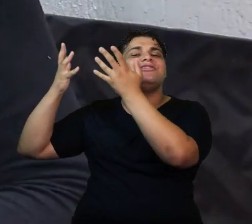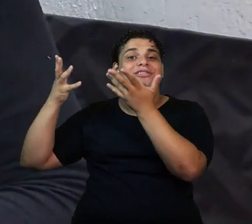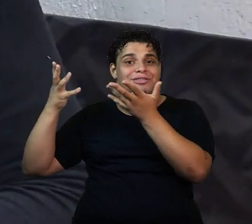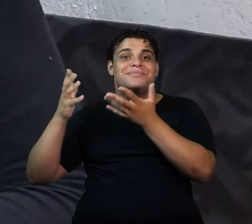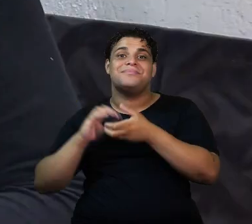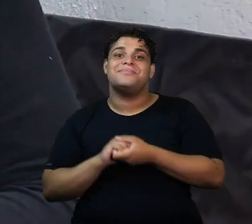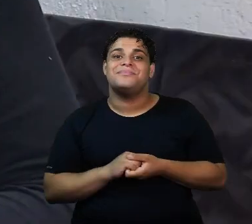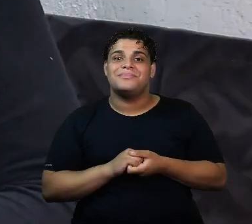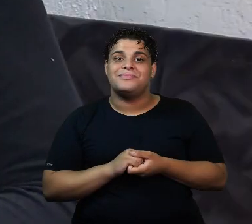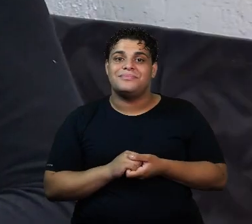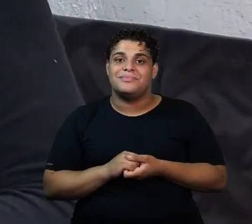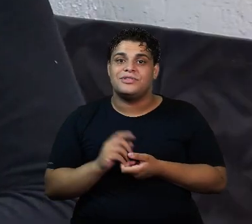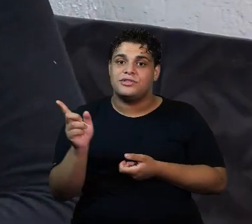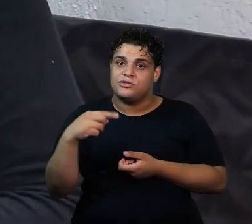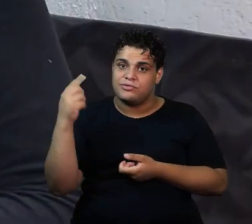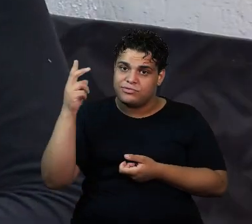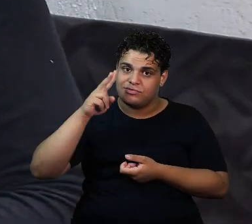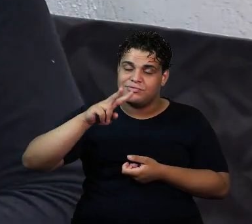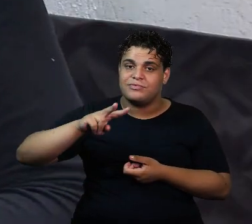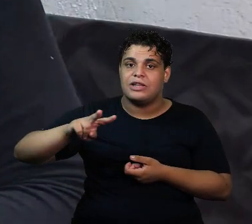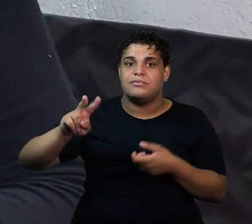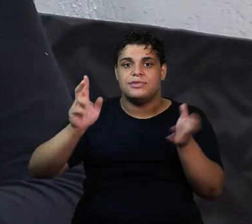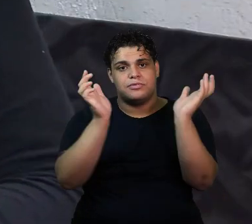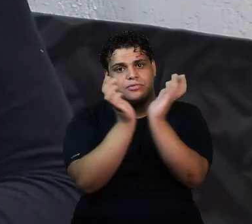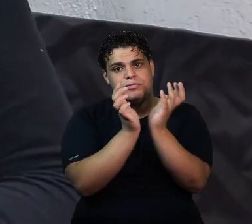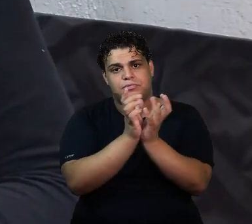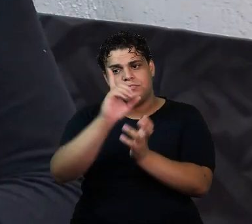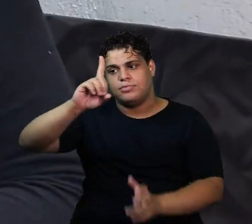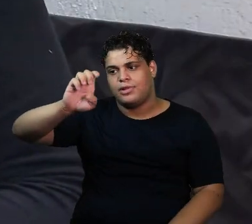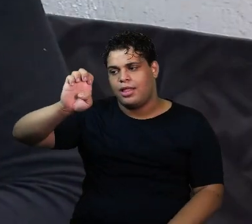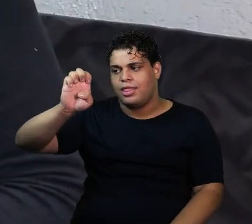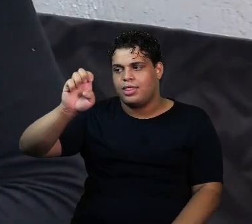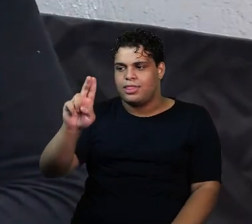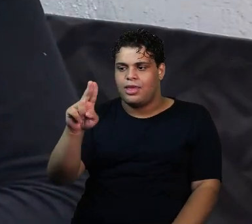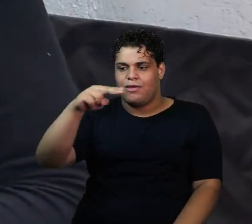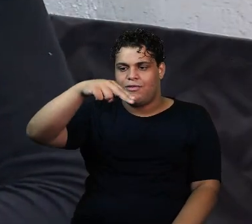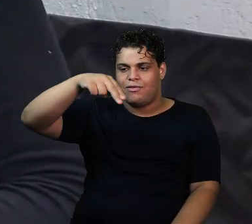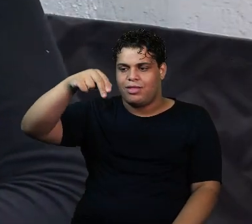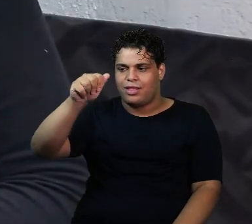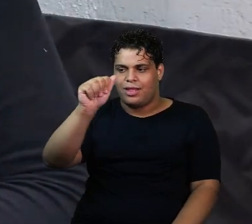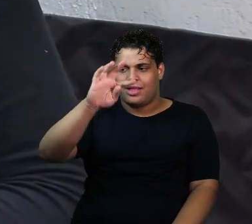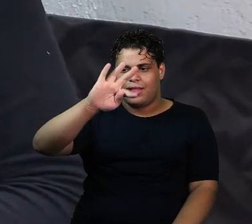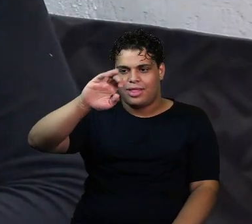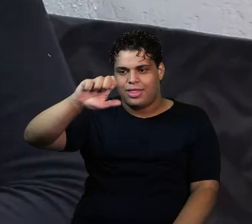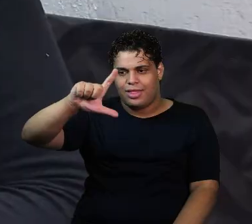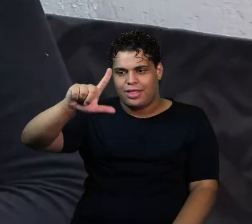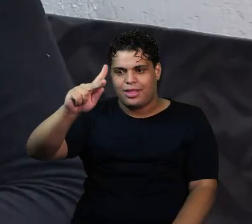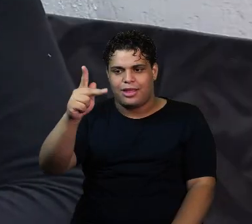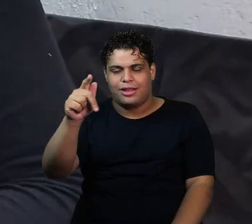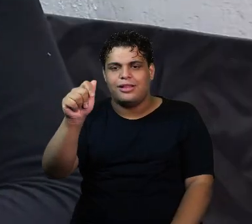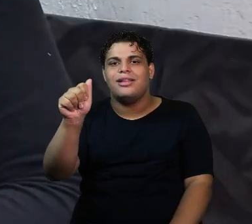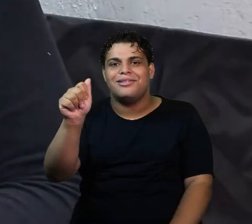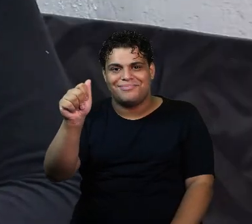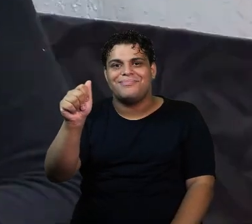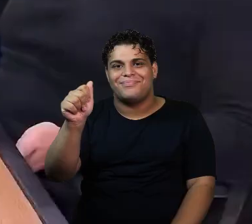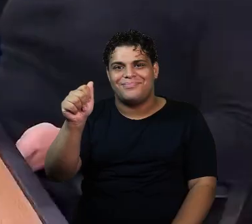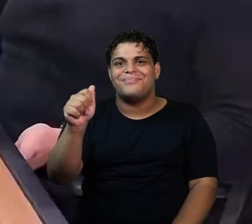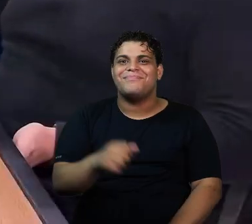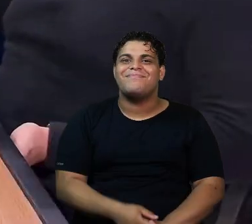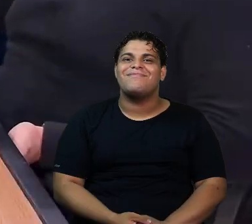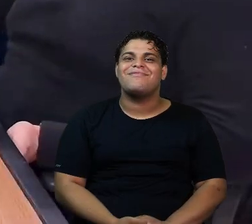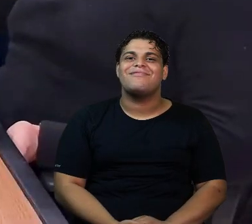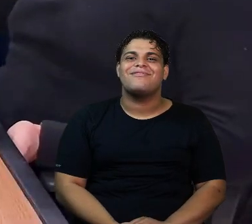gente viu também a Deu na Telha Produções, que foram os artistas que deram vida ao teatro também, foram sensacionais, né? Estão